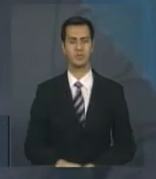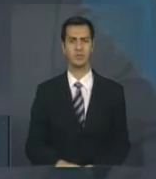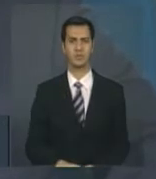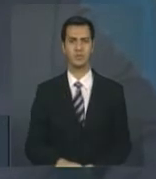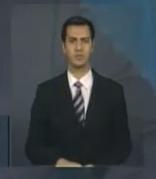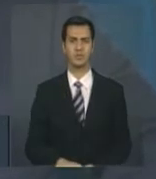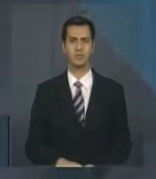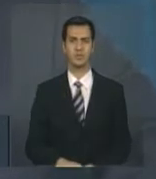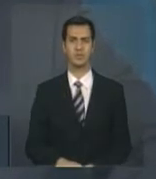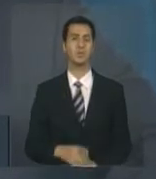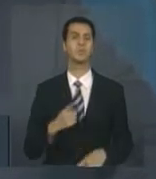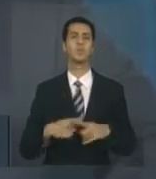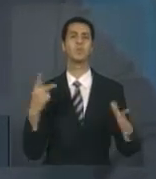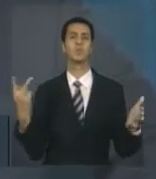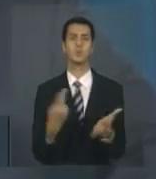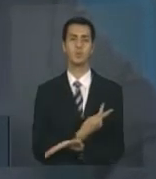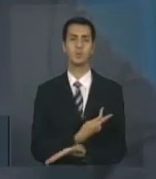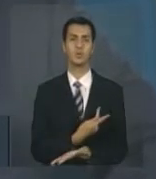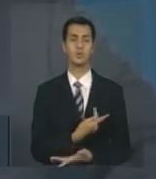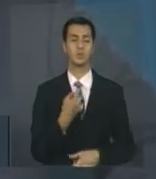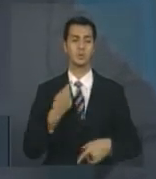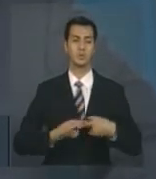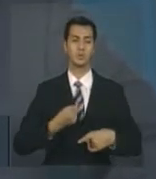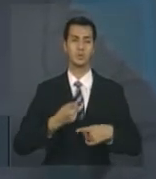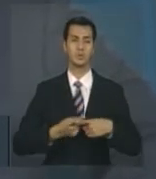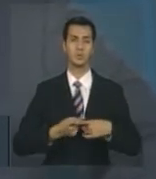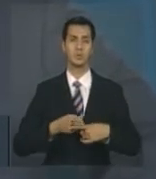porque se teve a felicidade